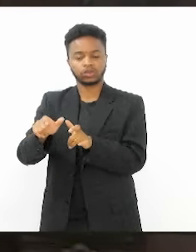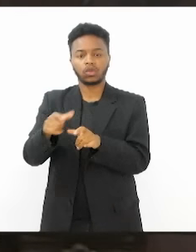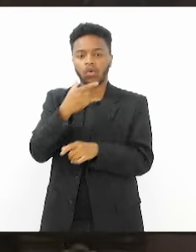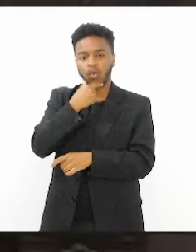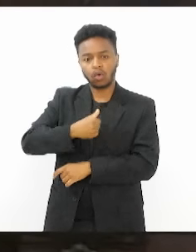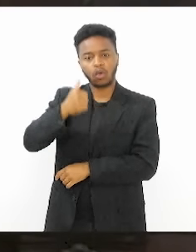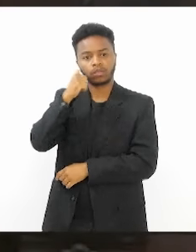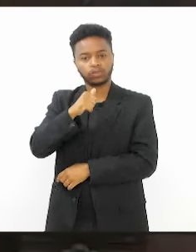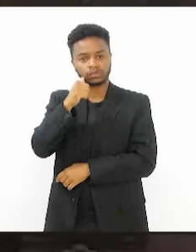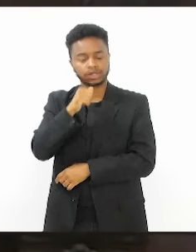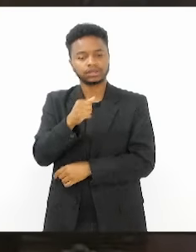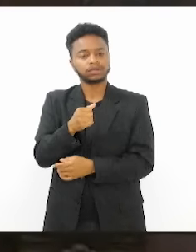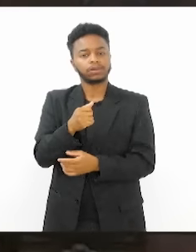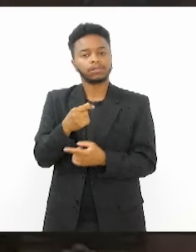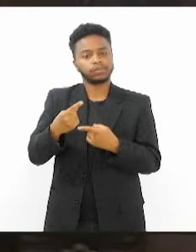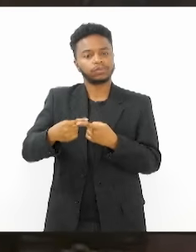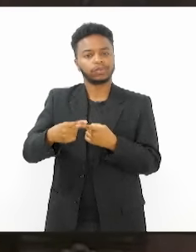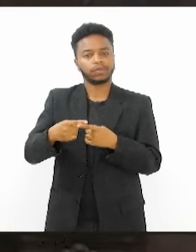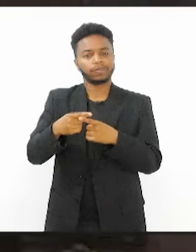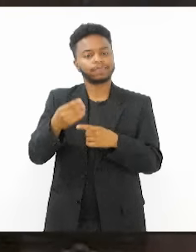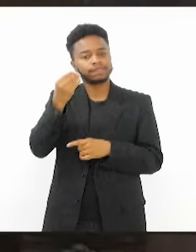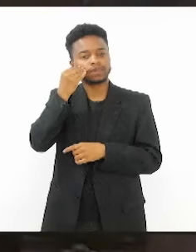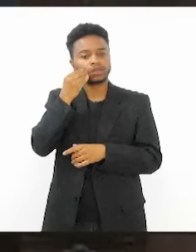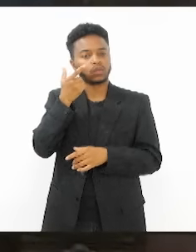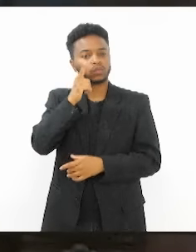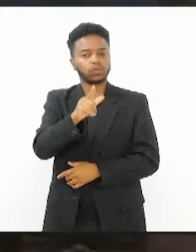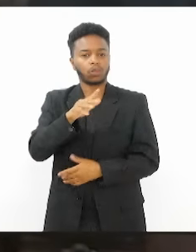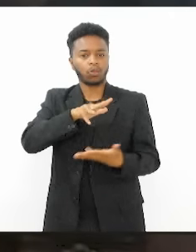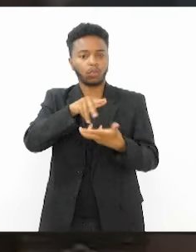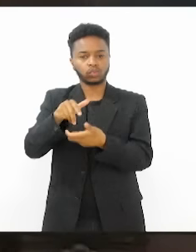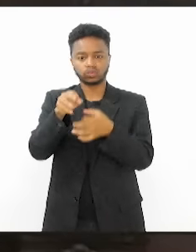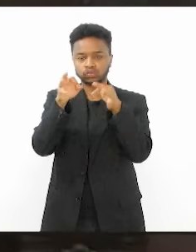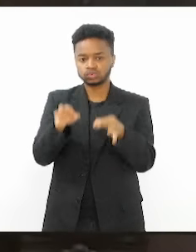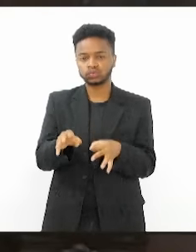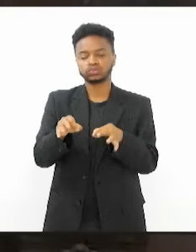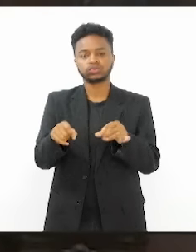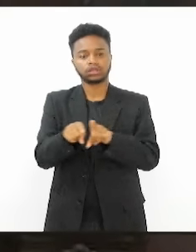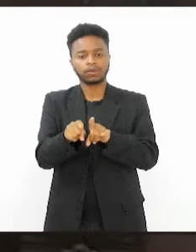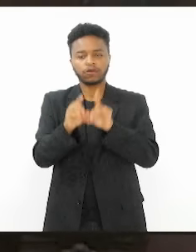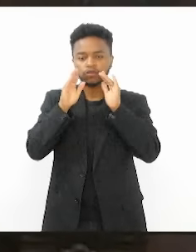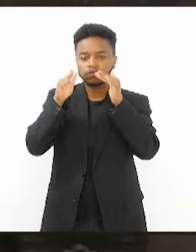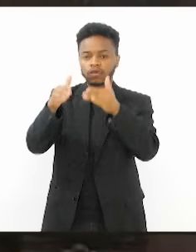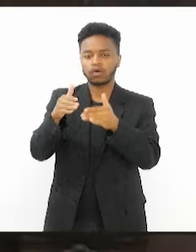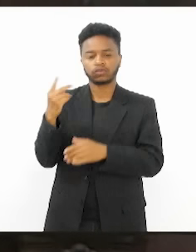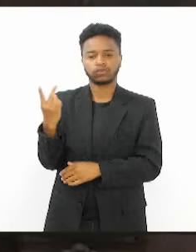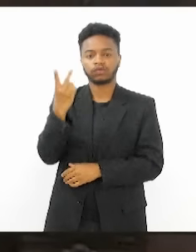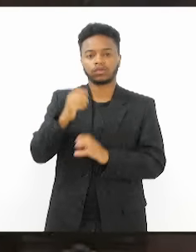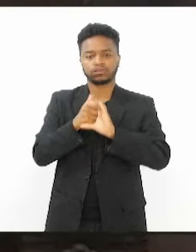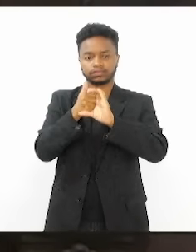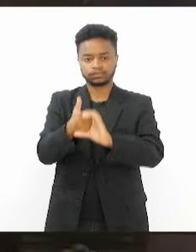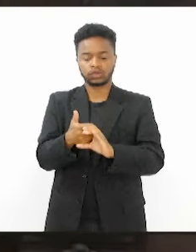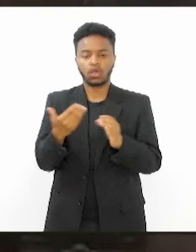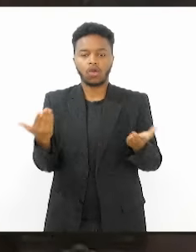que buscam um mundo mais justo e centrado nos valores cristãos.